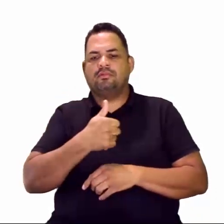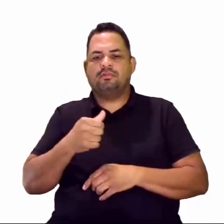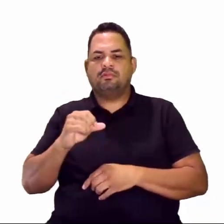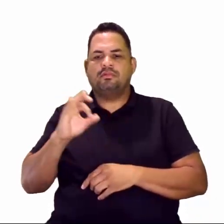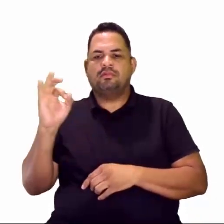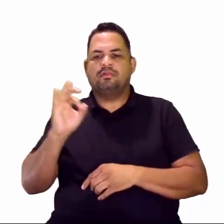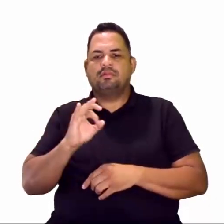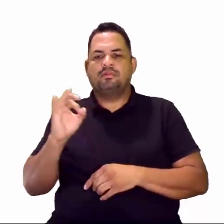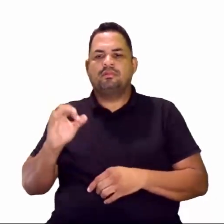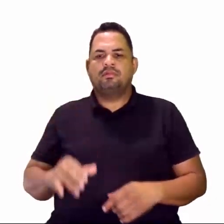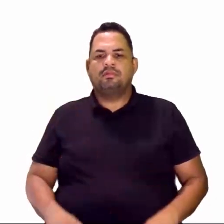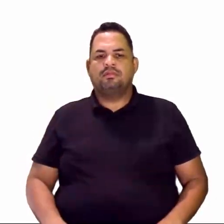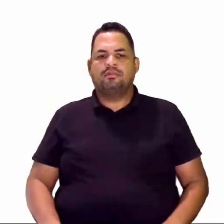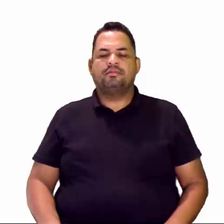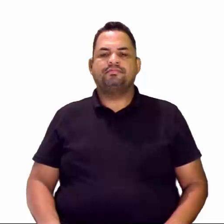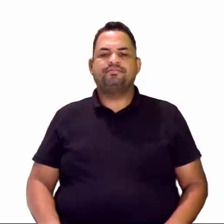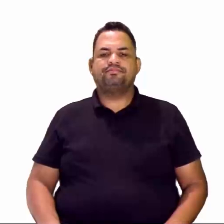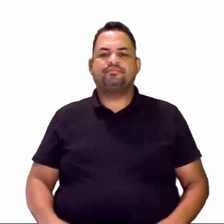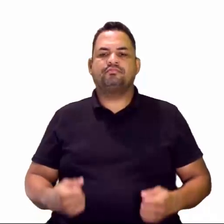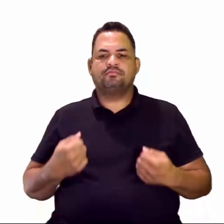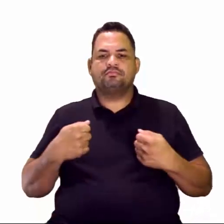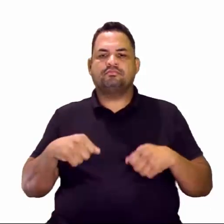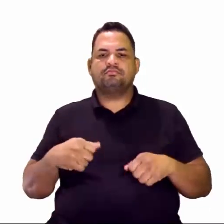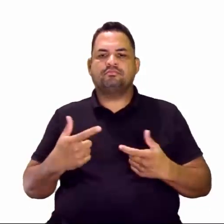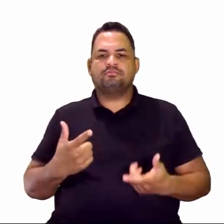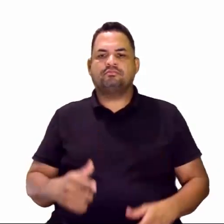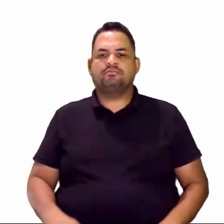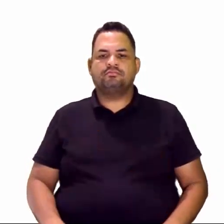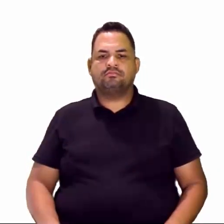só abordando para que a gente possa